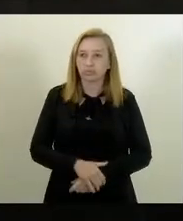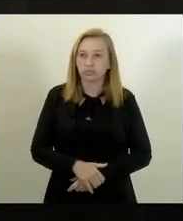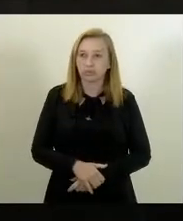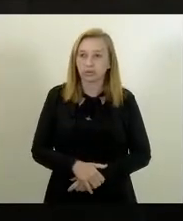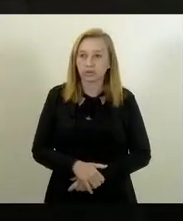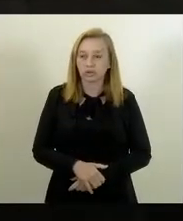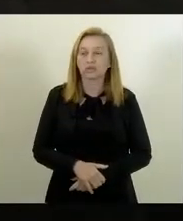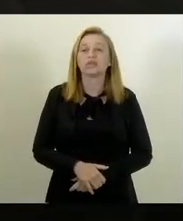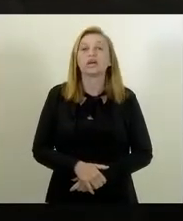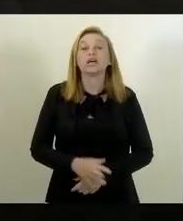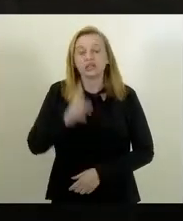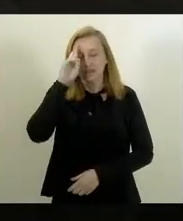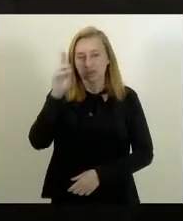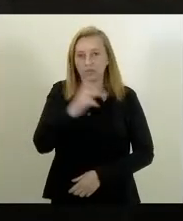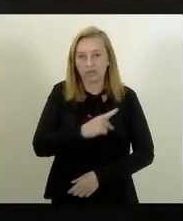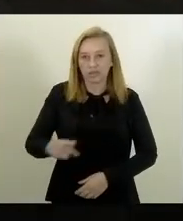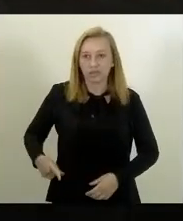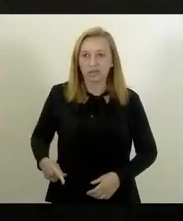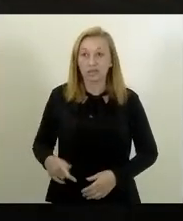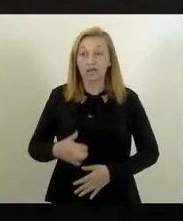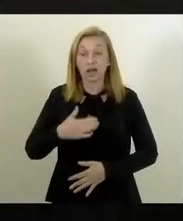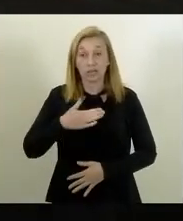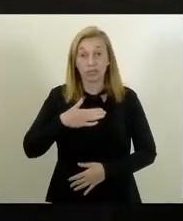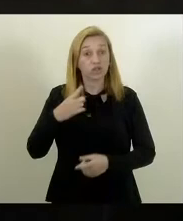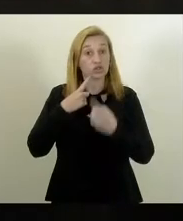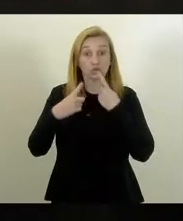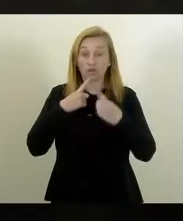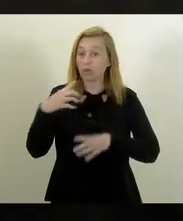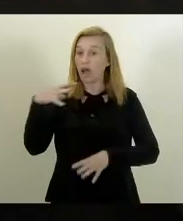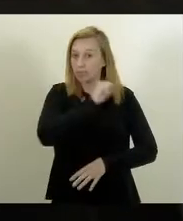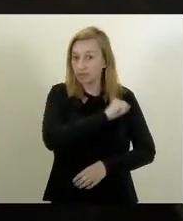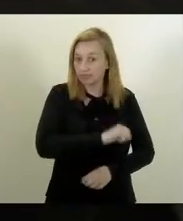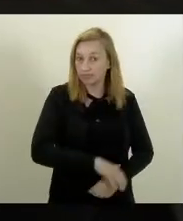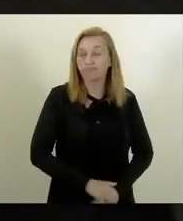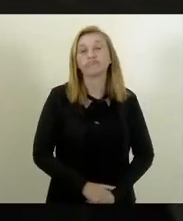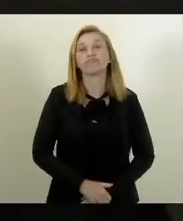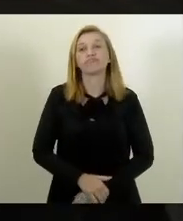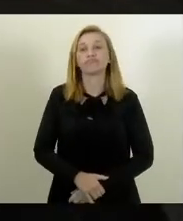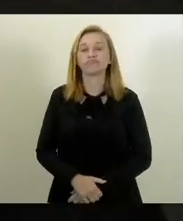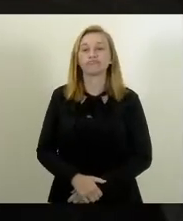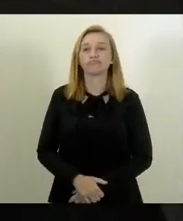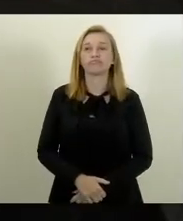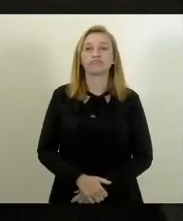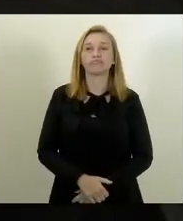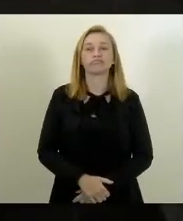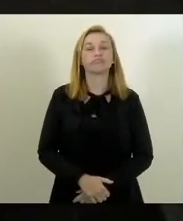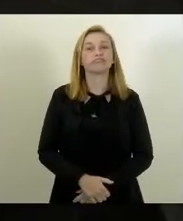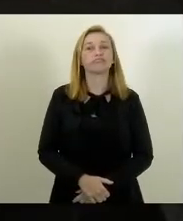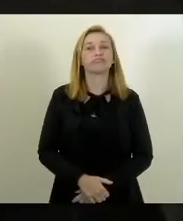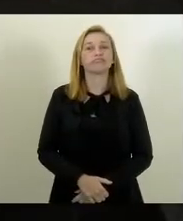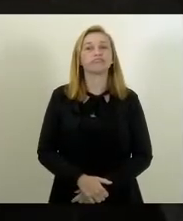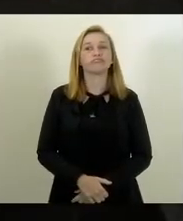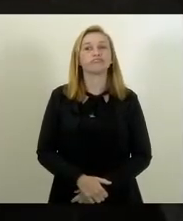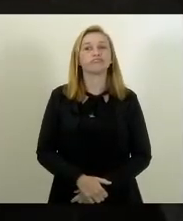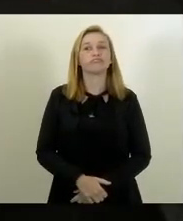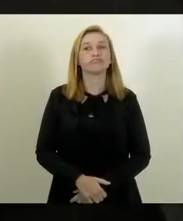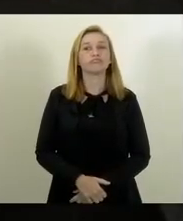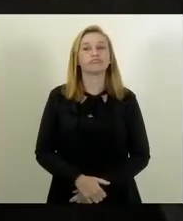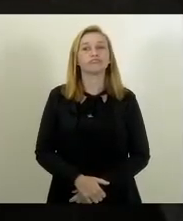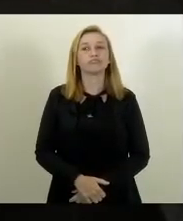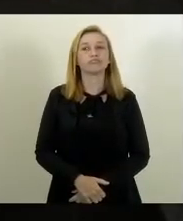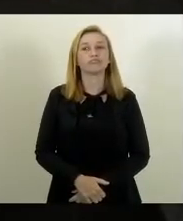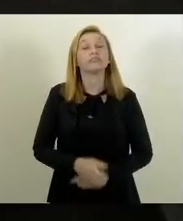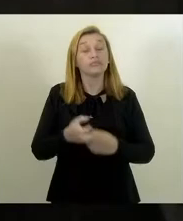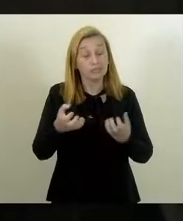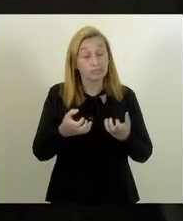Agora tem. Senhor presidente. A minha discussão será rápida. Eu queria, só